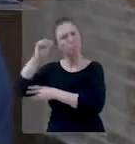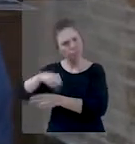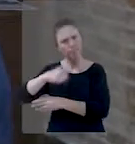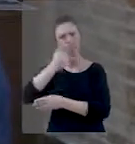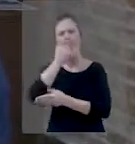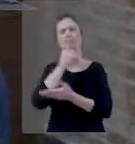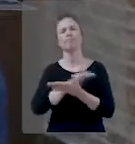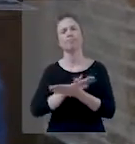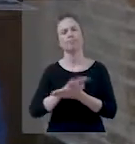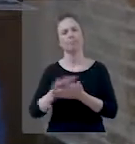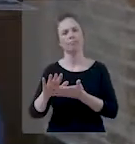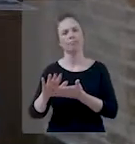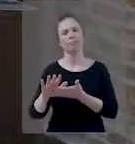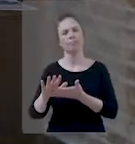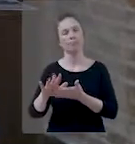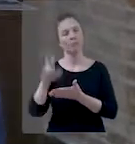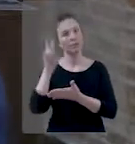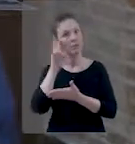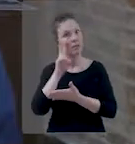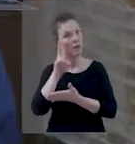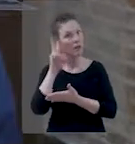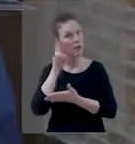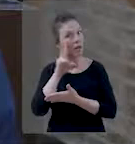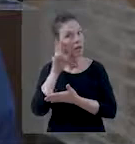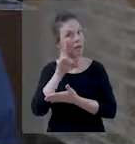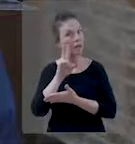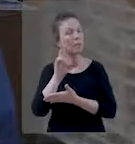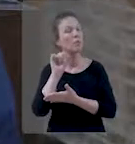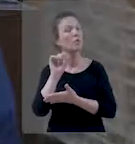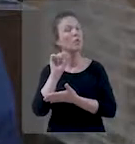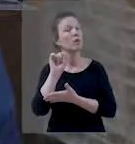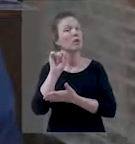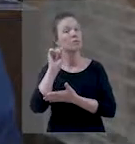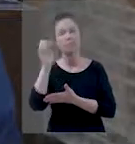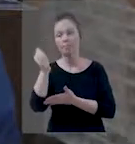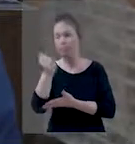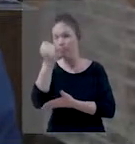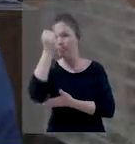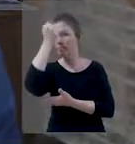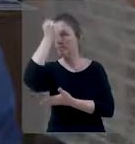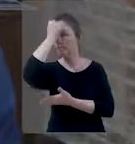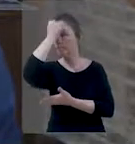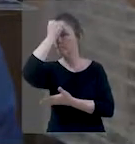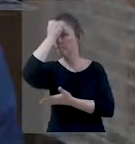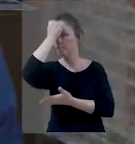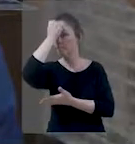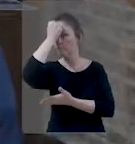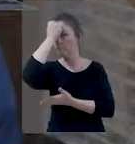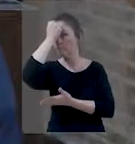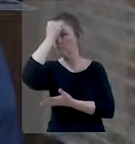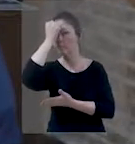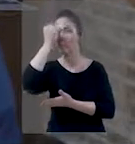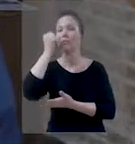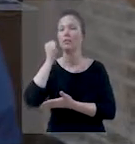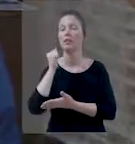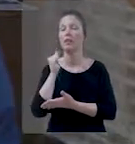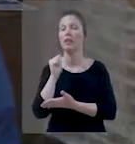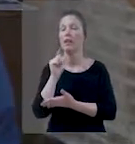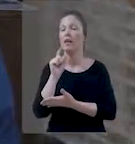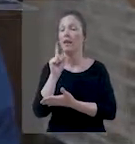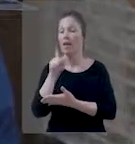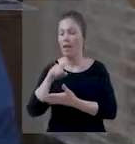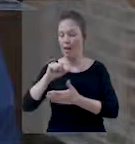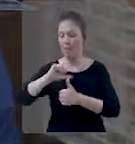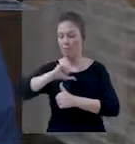este então terá o perdão. E lembrar sempre que arrependimento, dentro do bojo da palavra arrependimento,